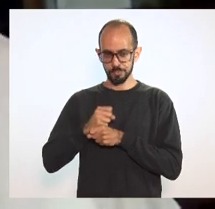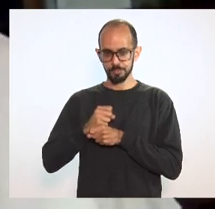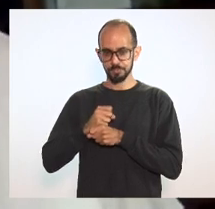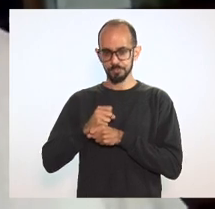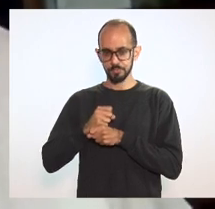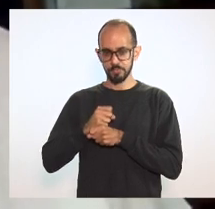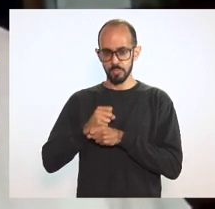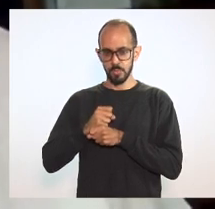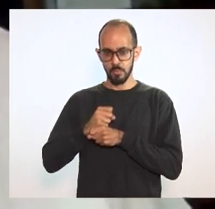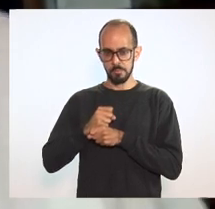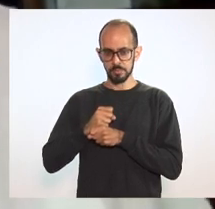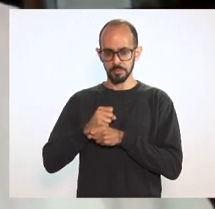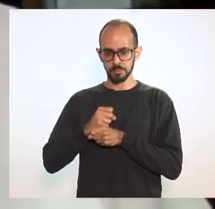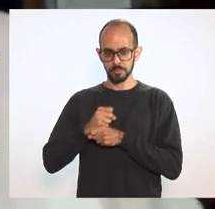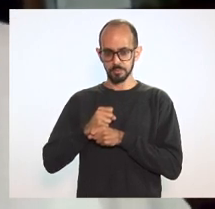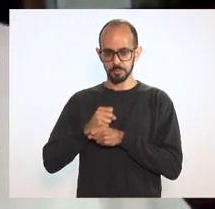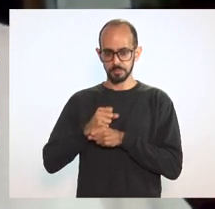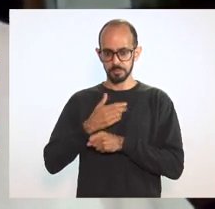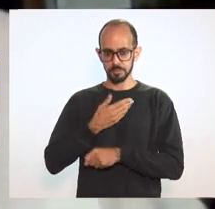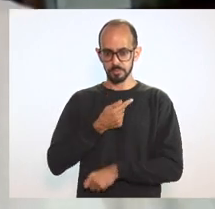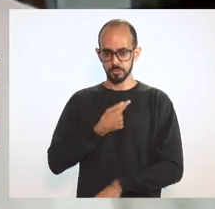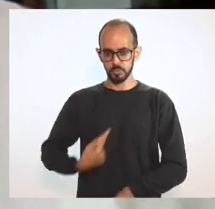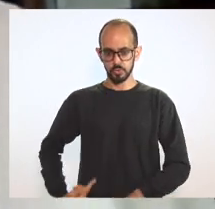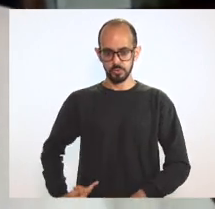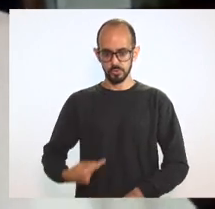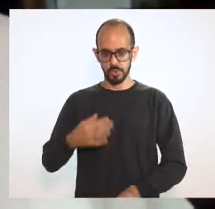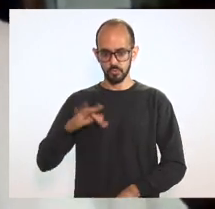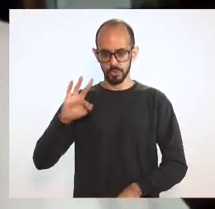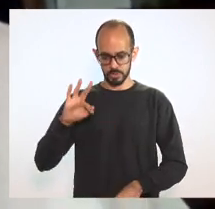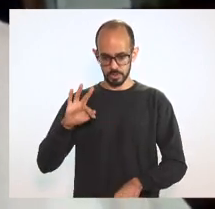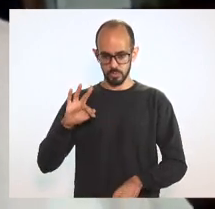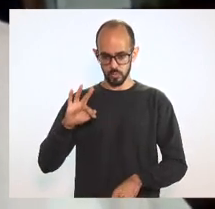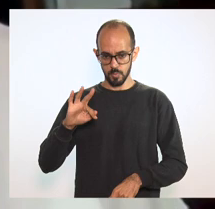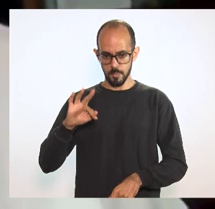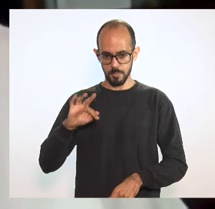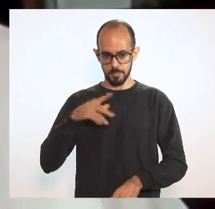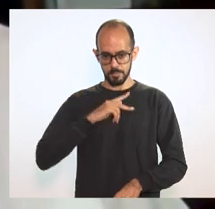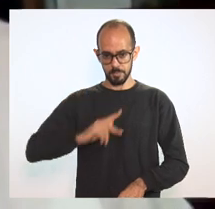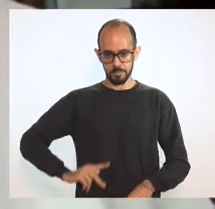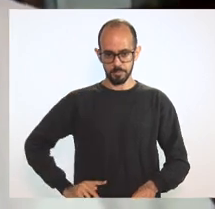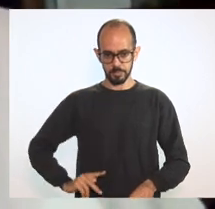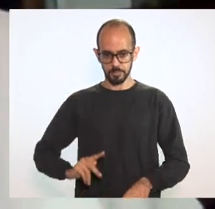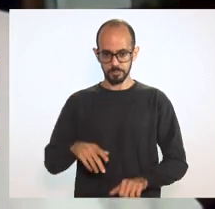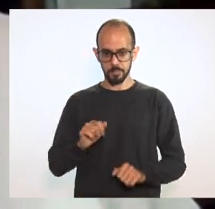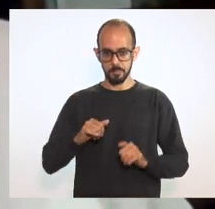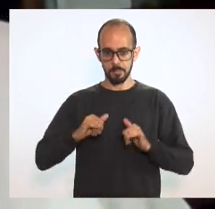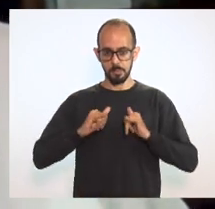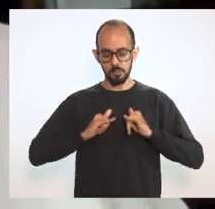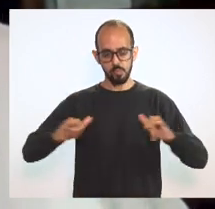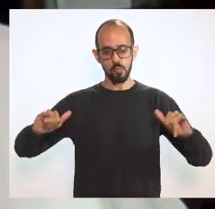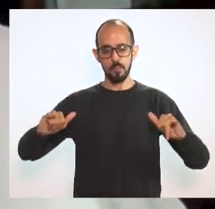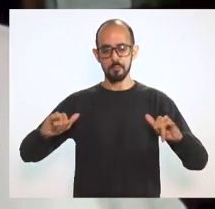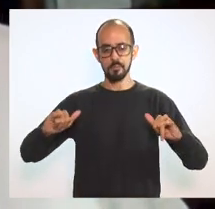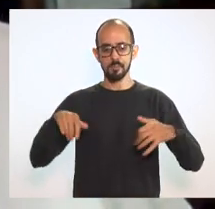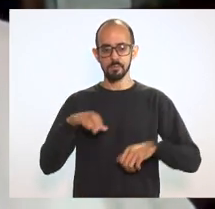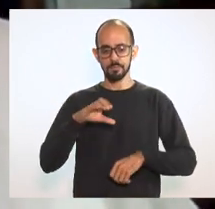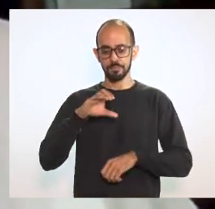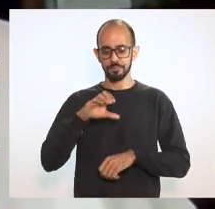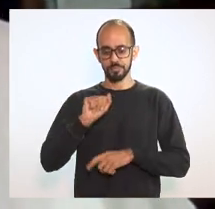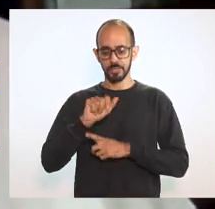um ano atrás, né, o governo federal, o presidente da República, decretou o estado de calamidade pública que foi